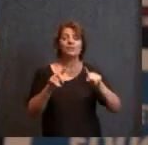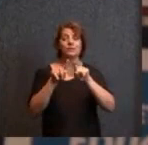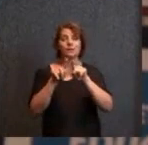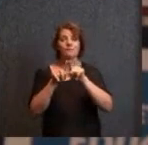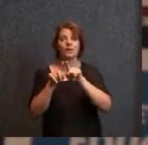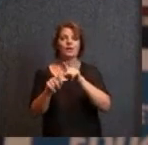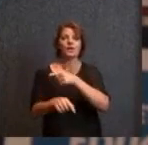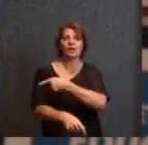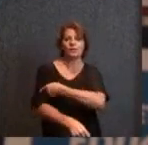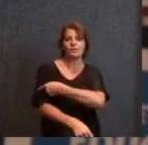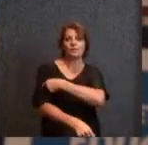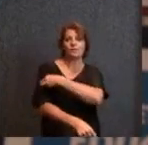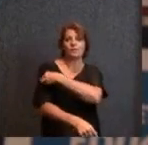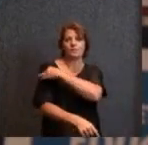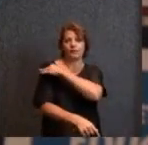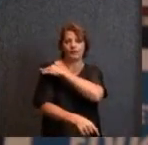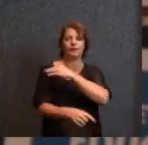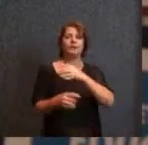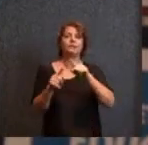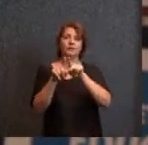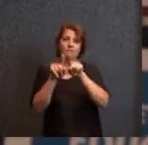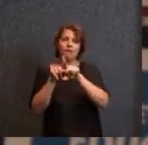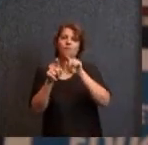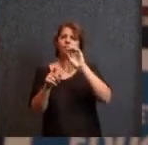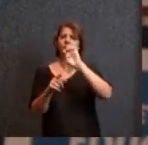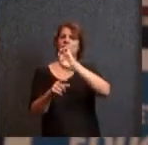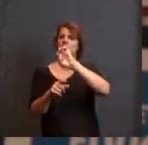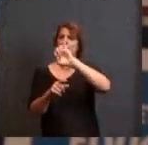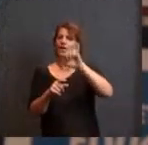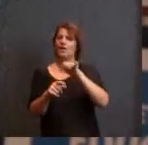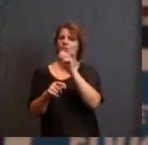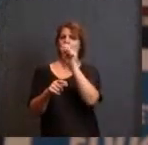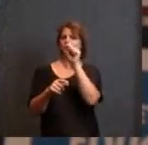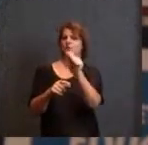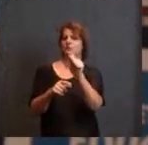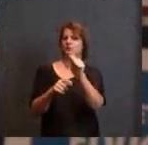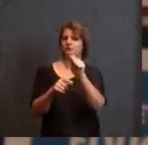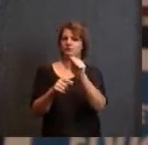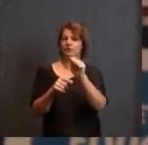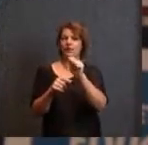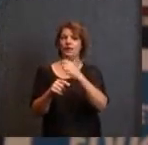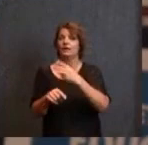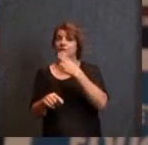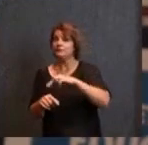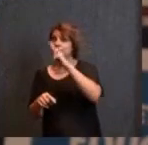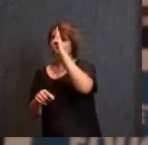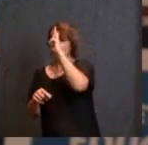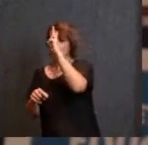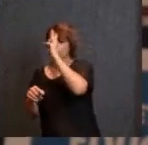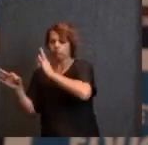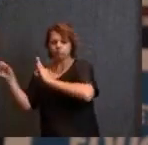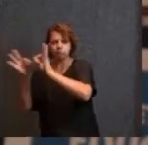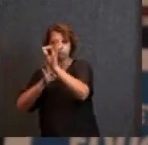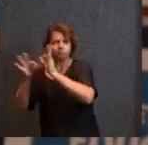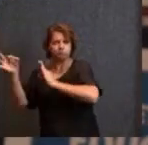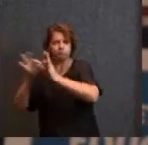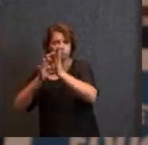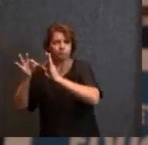anos iniciais e finais, e a EJA. E na segunda e terça-feira, planejamento nas unidades escolares, com cada